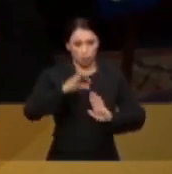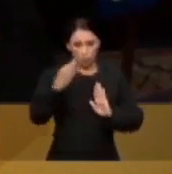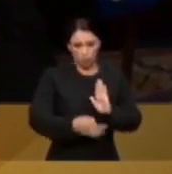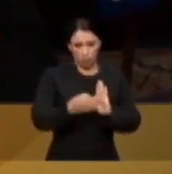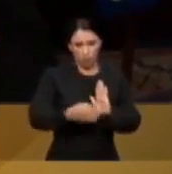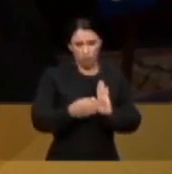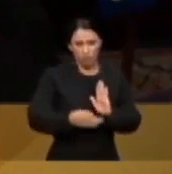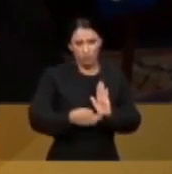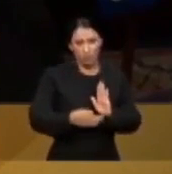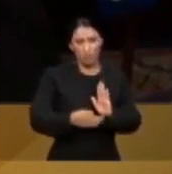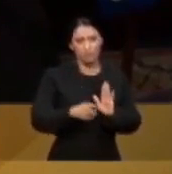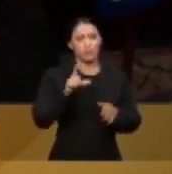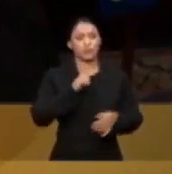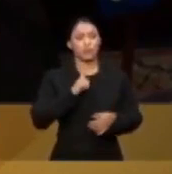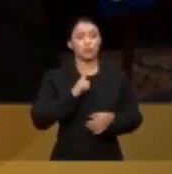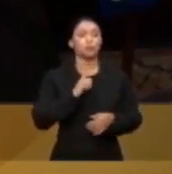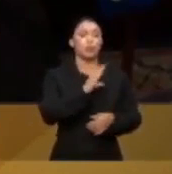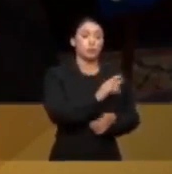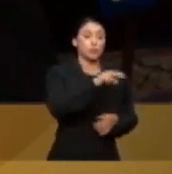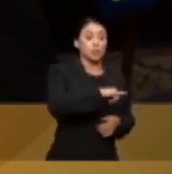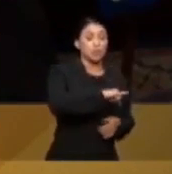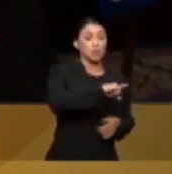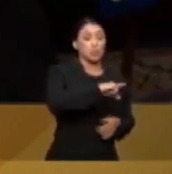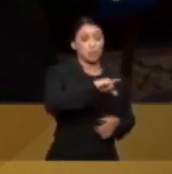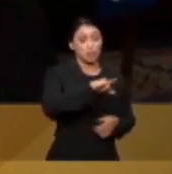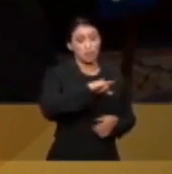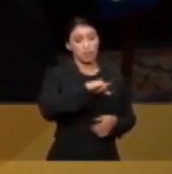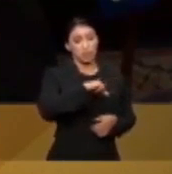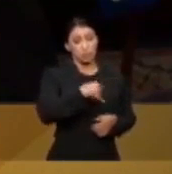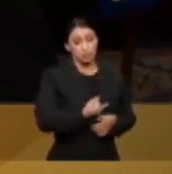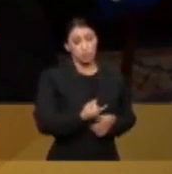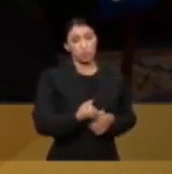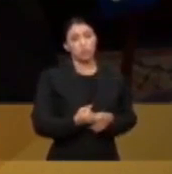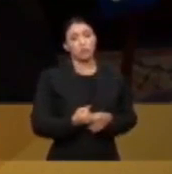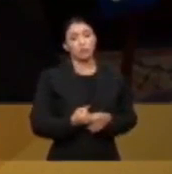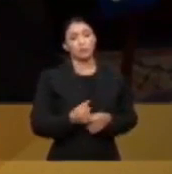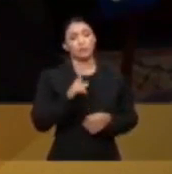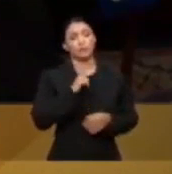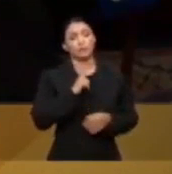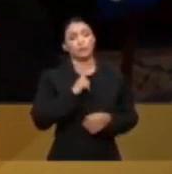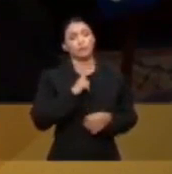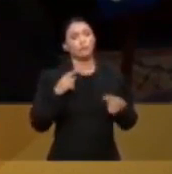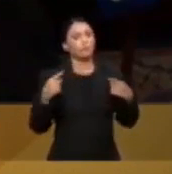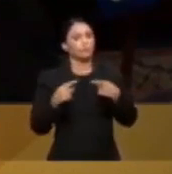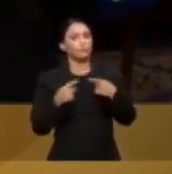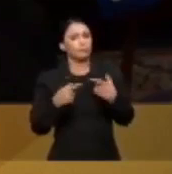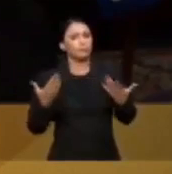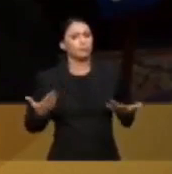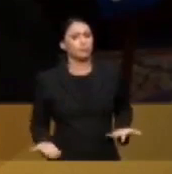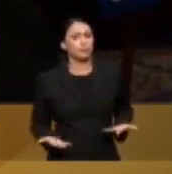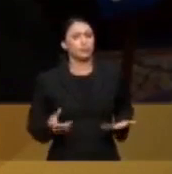postule a nulidade do ato praticado pelo Conselho Nacional ou pelo CNJ, subverte a conformidade funcional